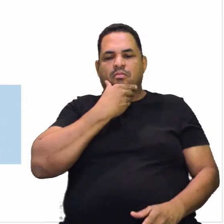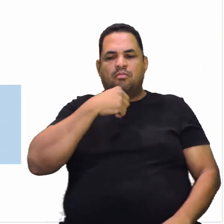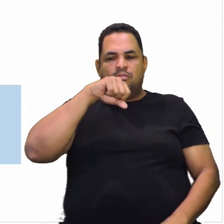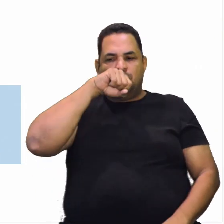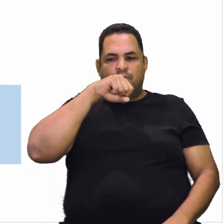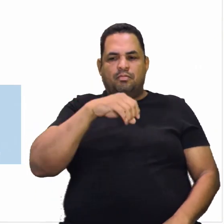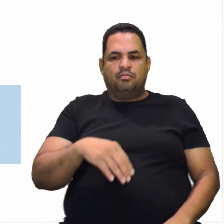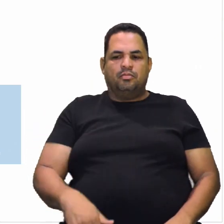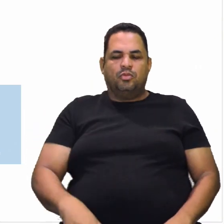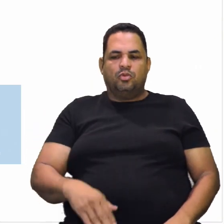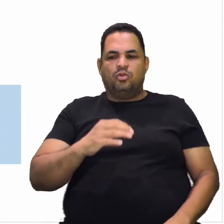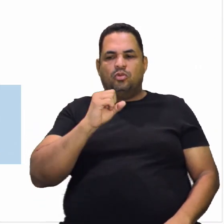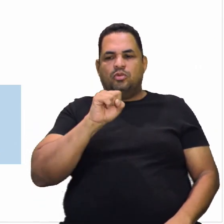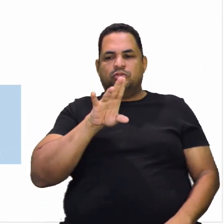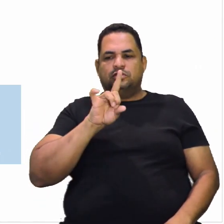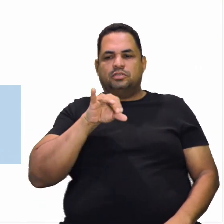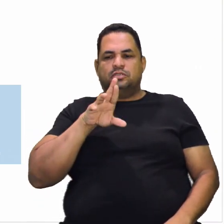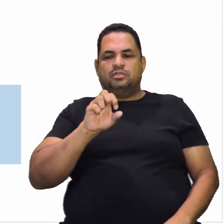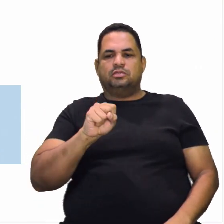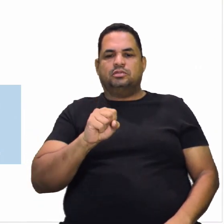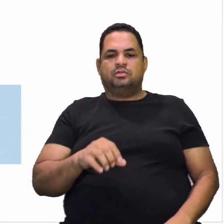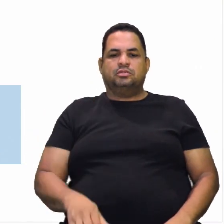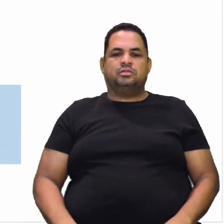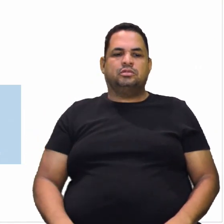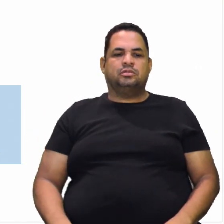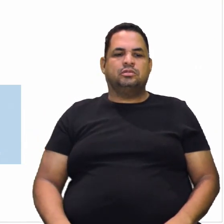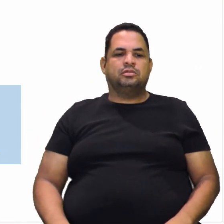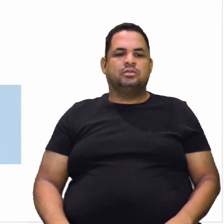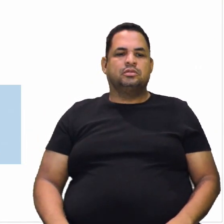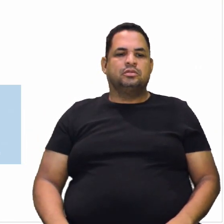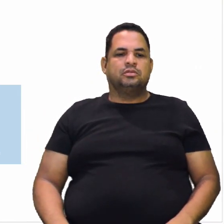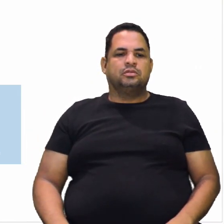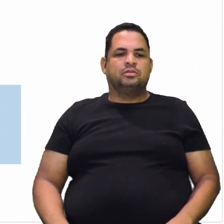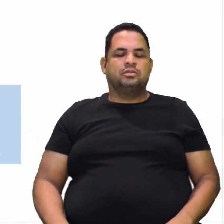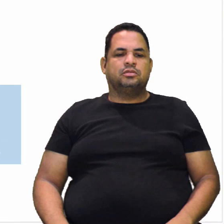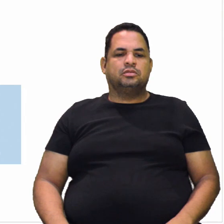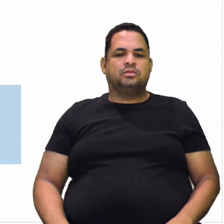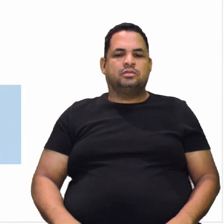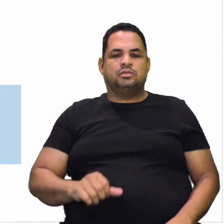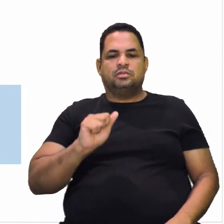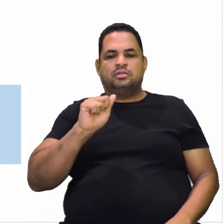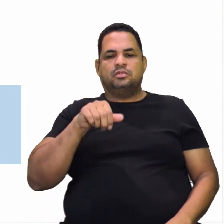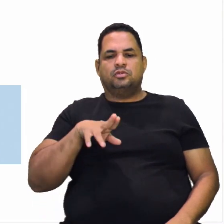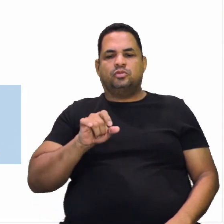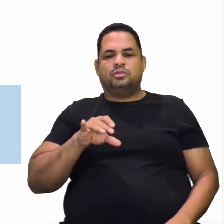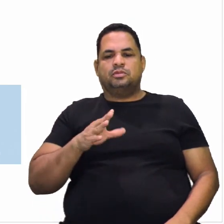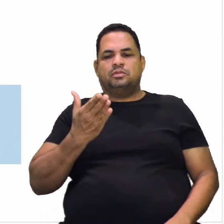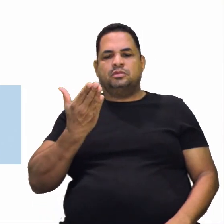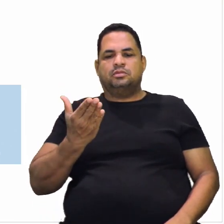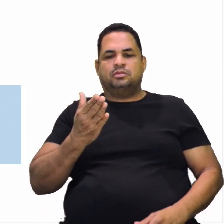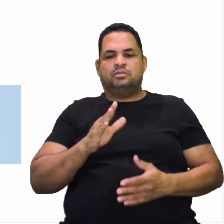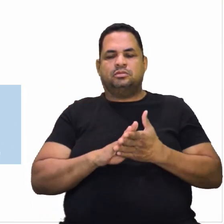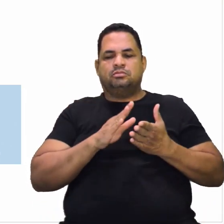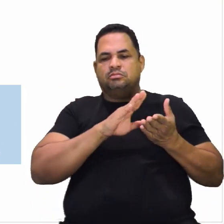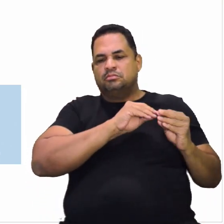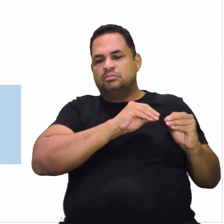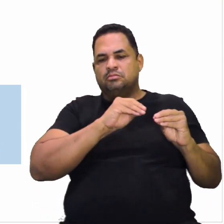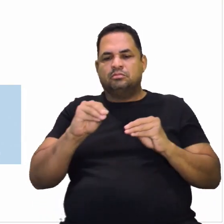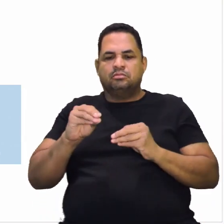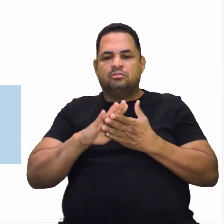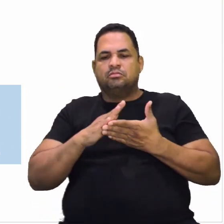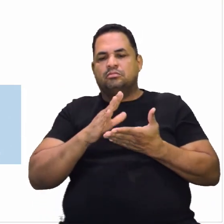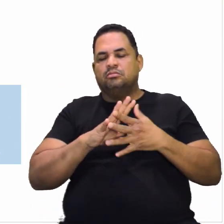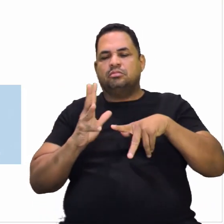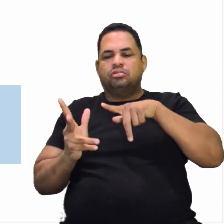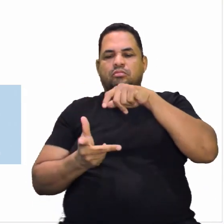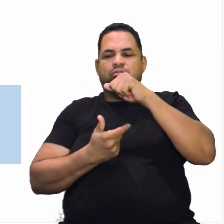o Osíris, tinha matado Osíris. O culto a Ísis e Osíris é o mais famoso. E o Anubis aí é considerado a passagem para o mundo